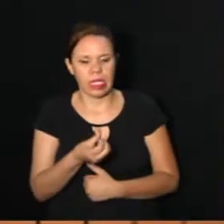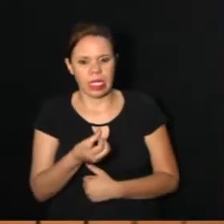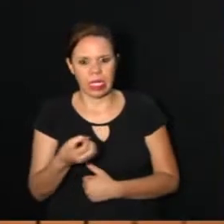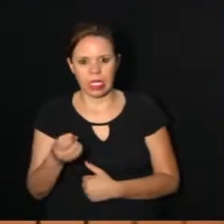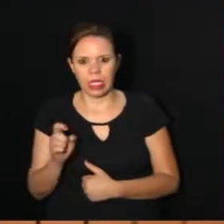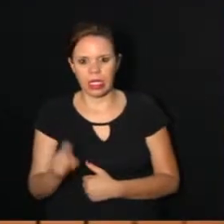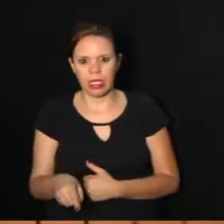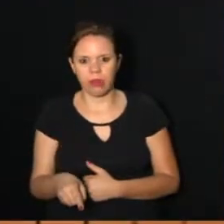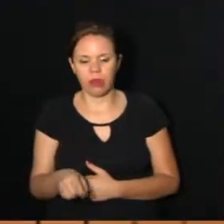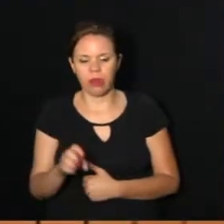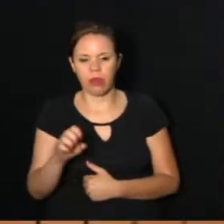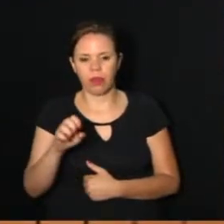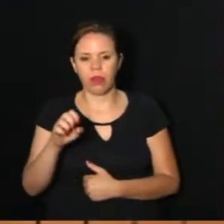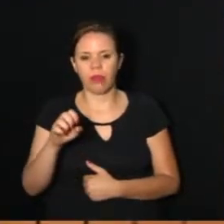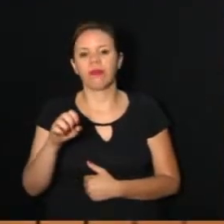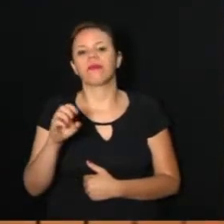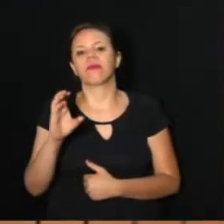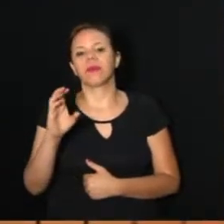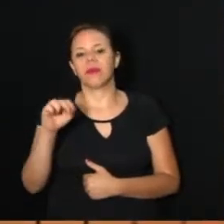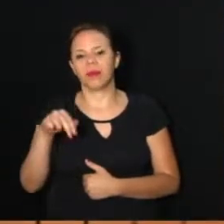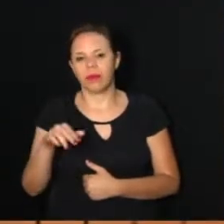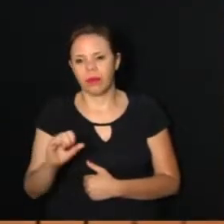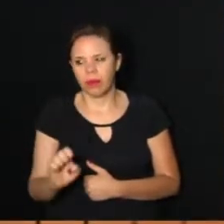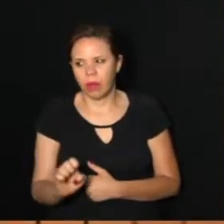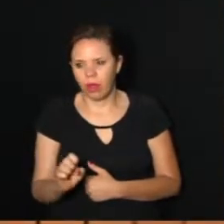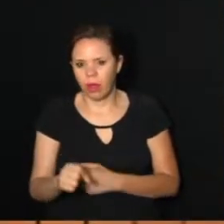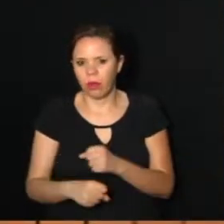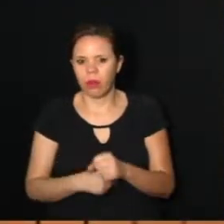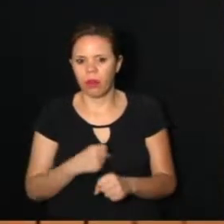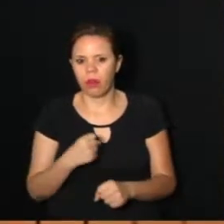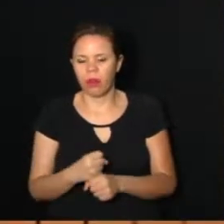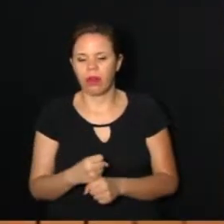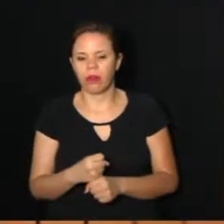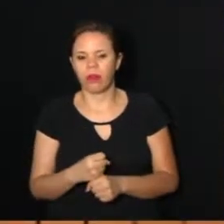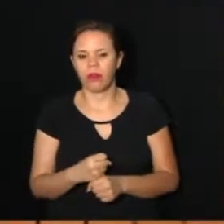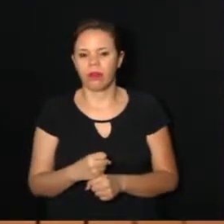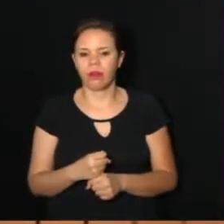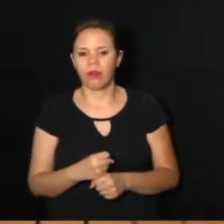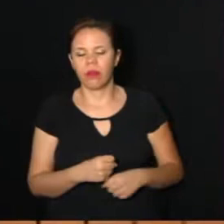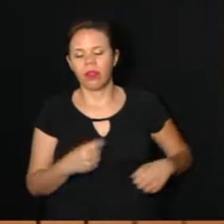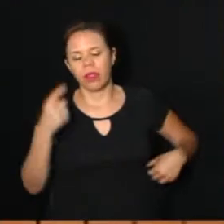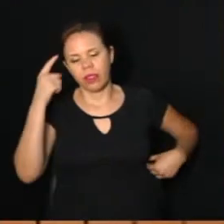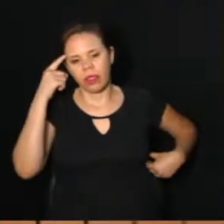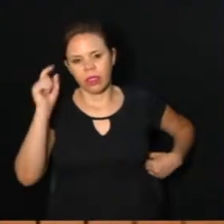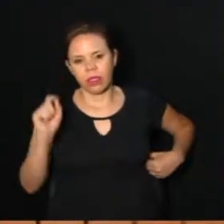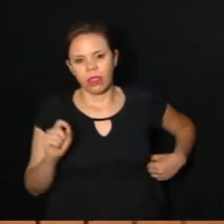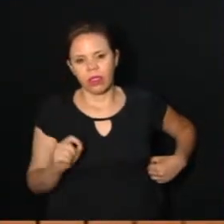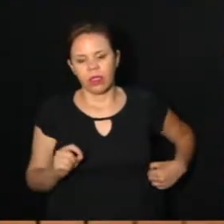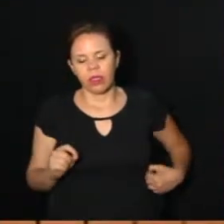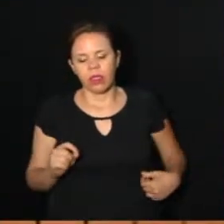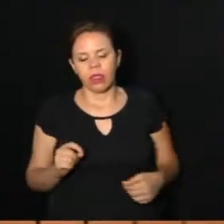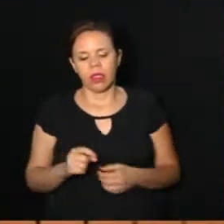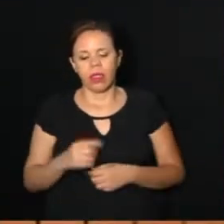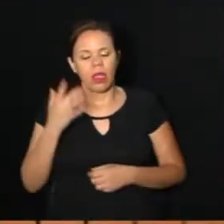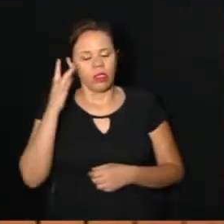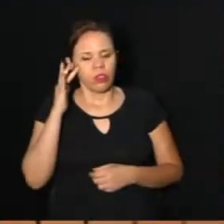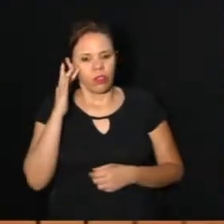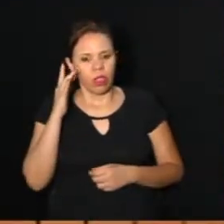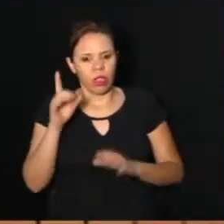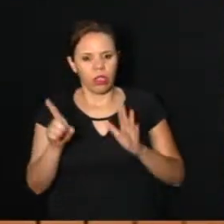60.000 quinais por ano, né? Então, com essa ideia de achar que o empresário é